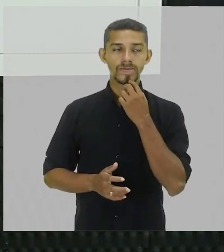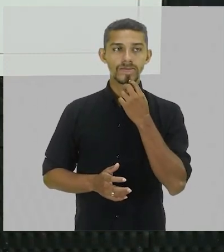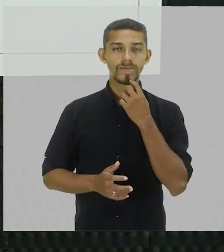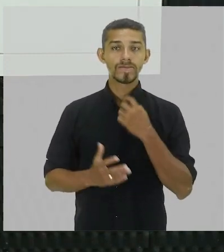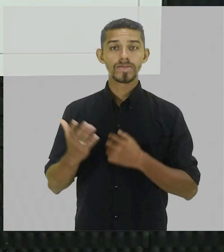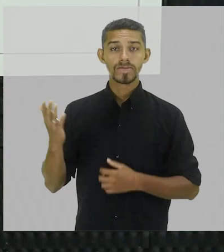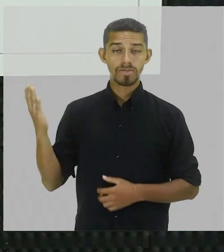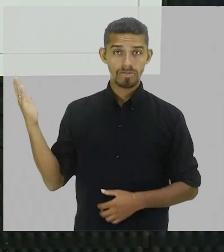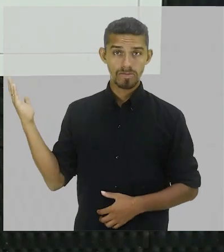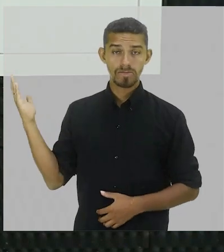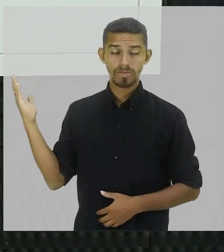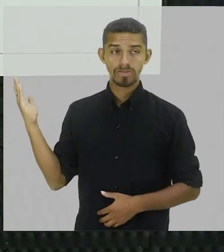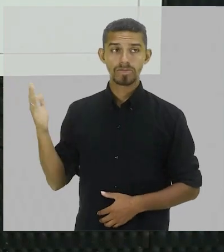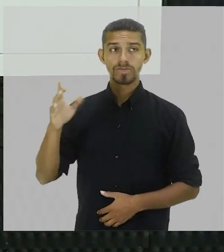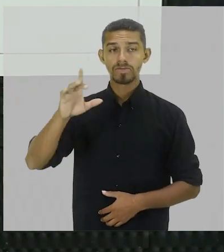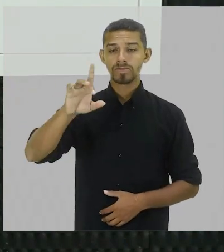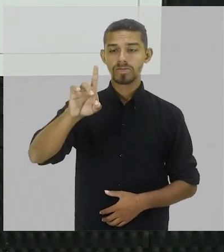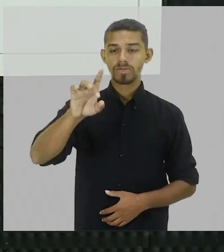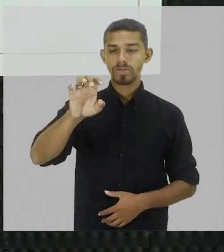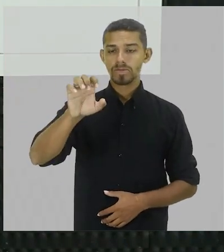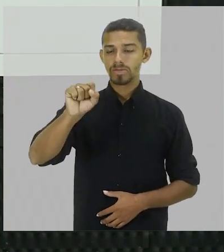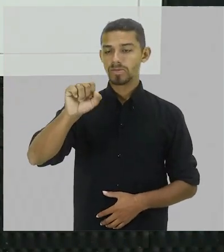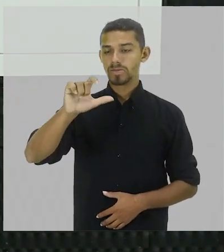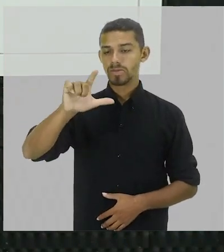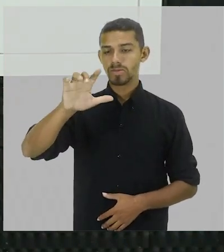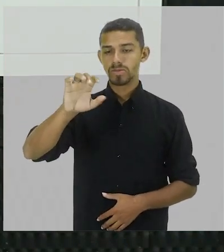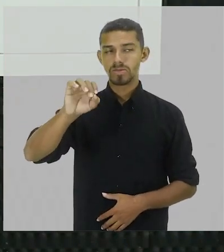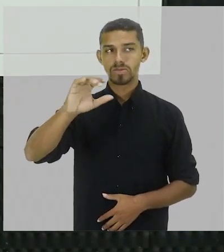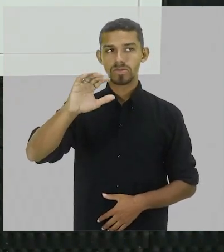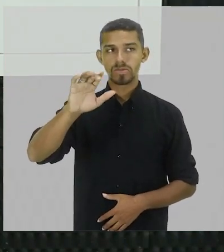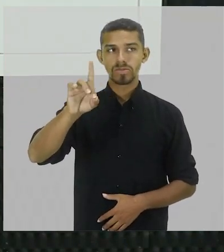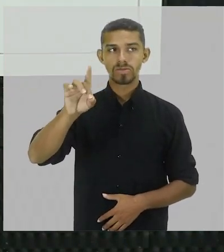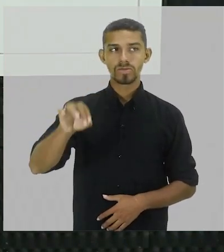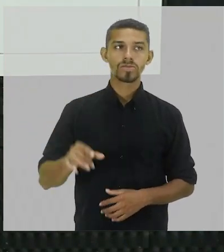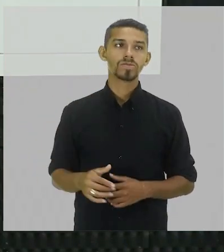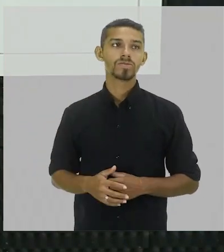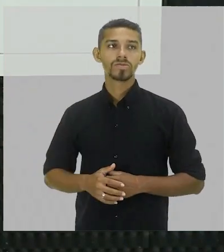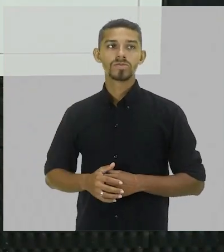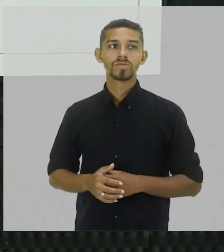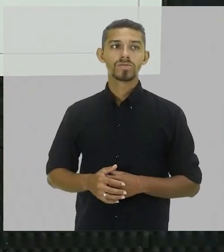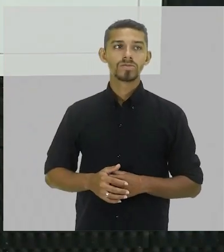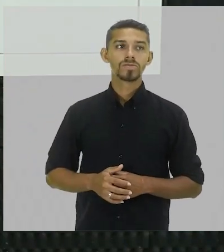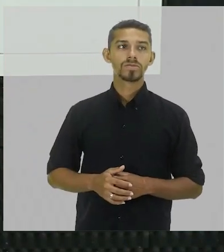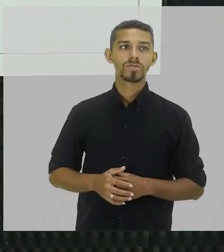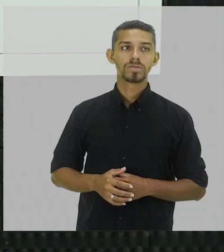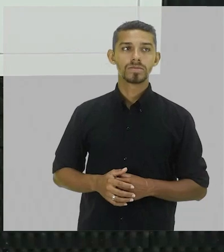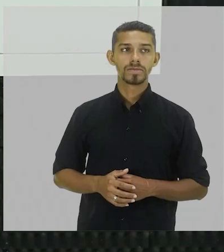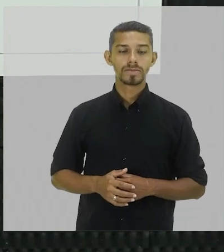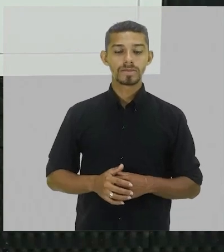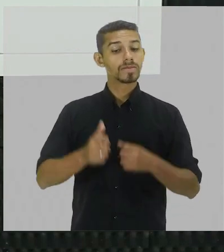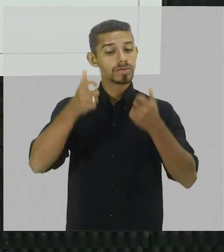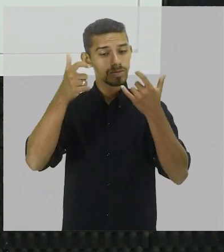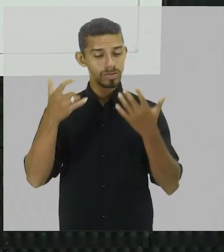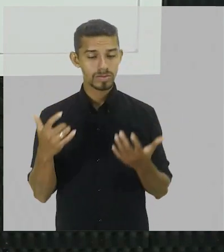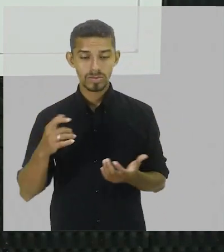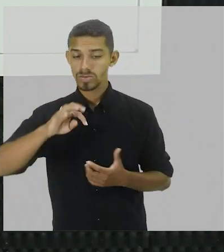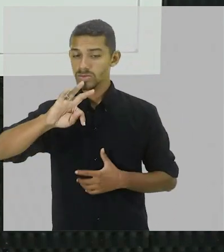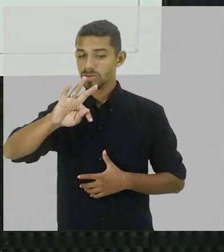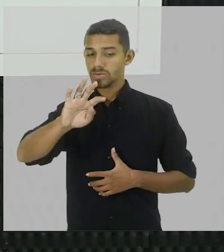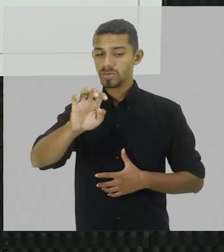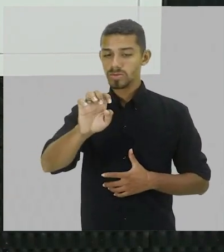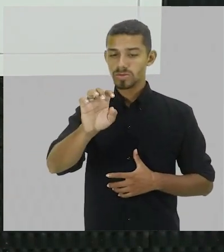Tá? Então isso aqui tudo foi deslocado. Então, pelo que o enunciado mesmo diz sobre o